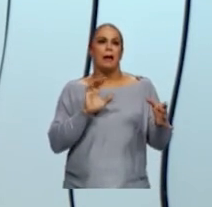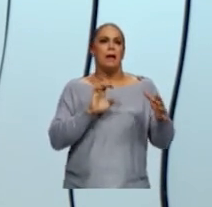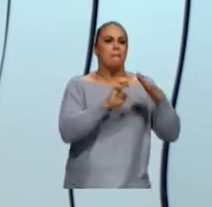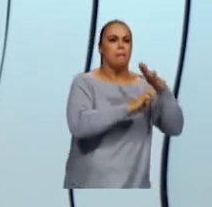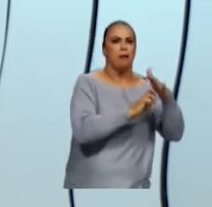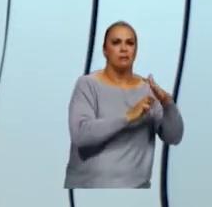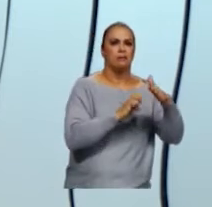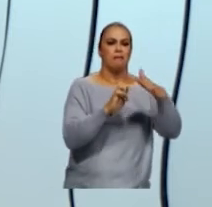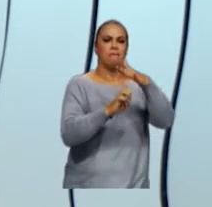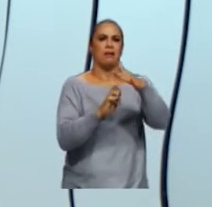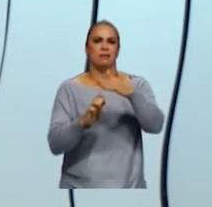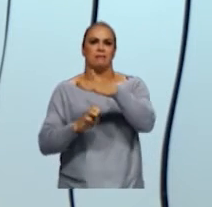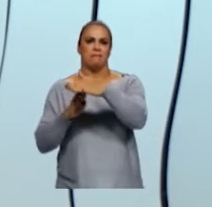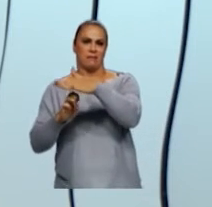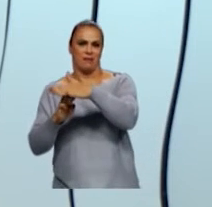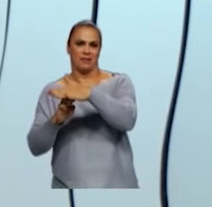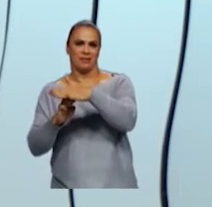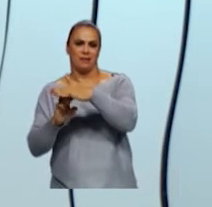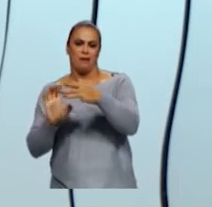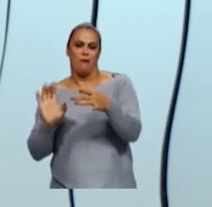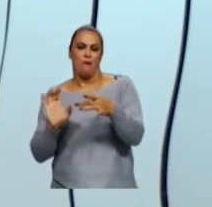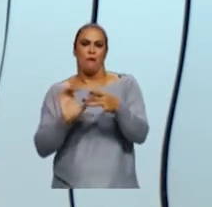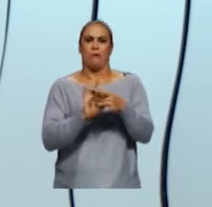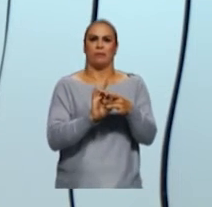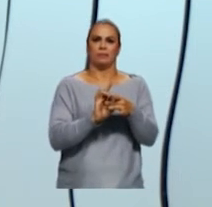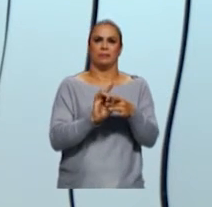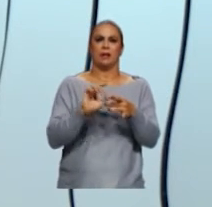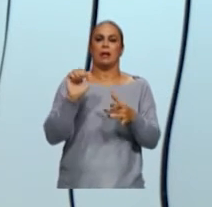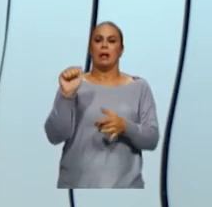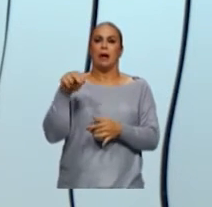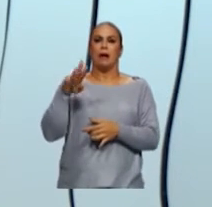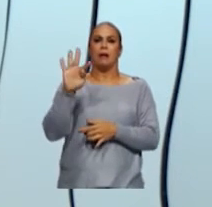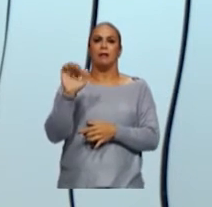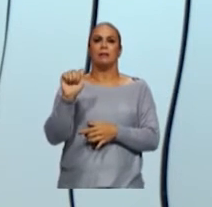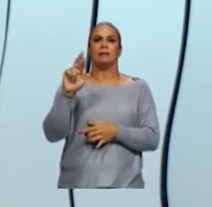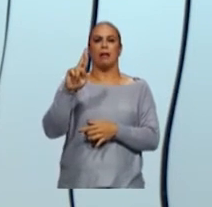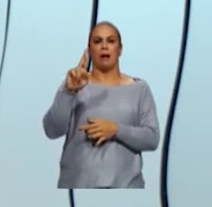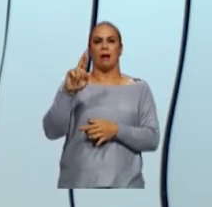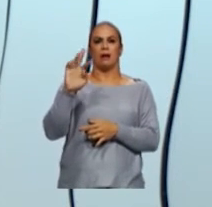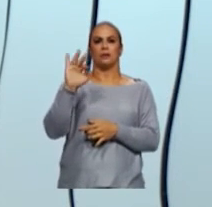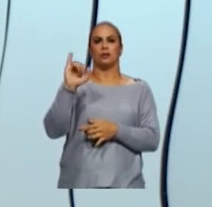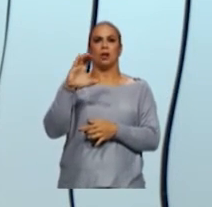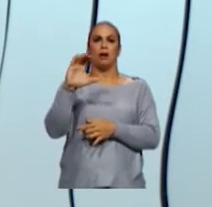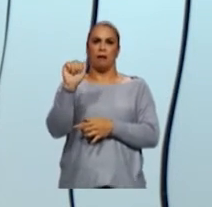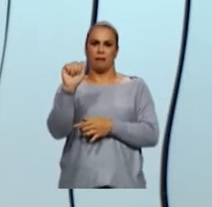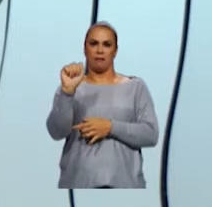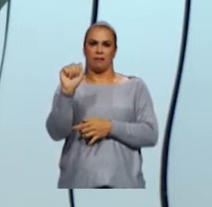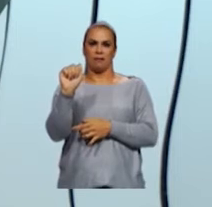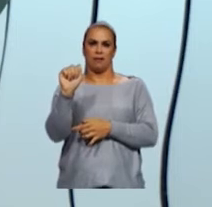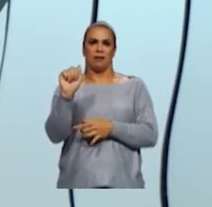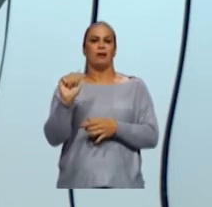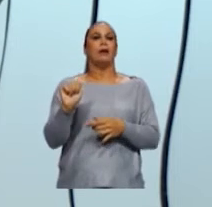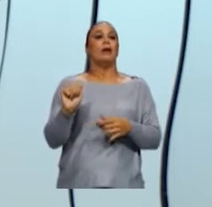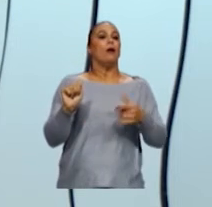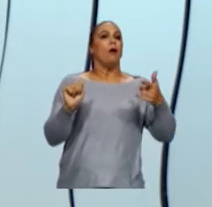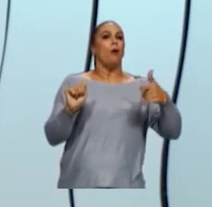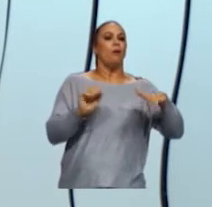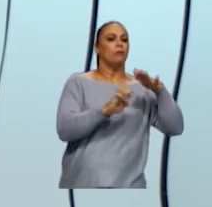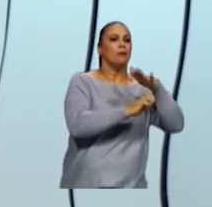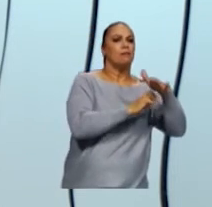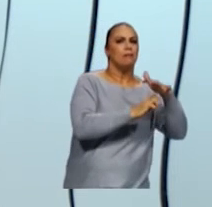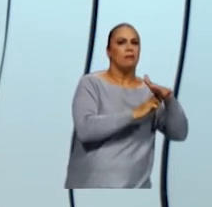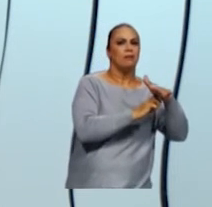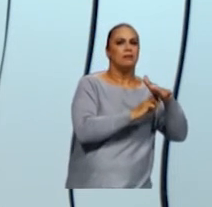seja, a Antártica hoje é a Ambev. Algum tempo atrás, a Antártica era uma marca independente. Então,